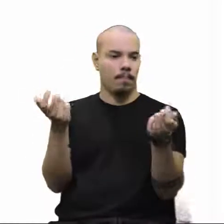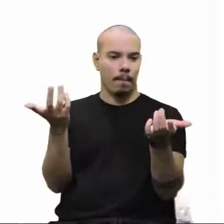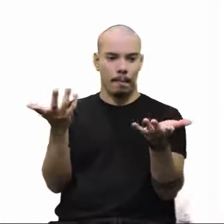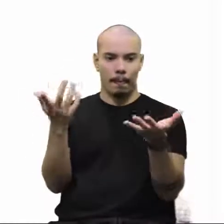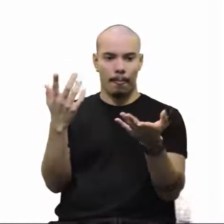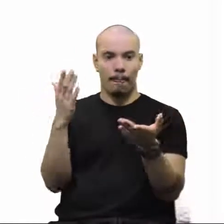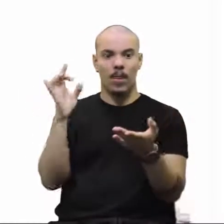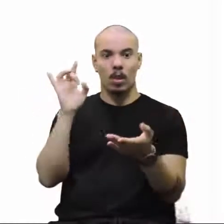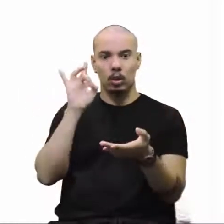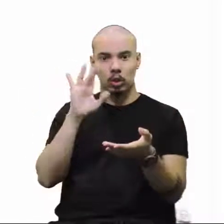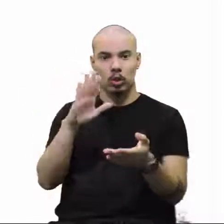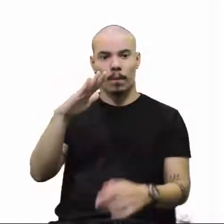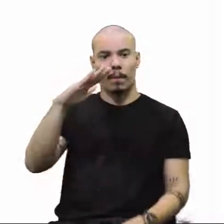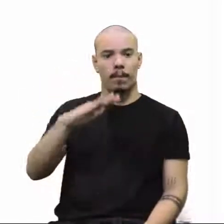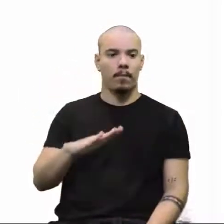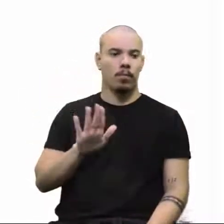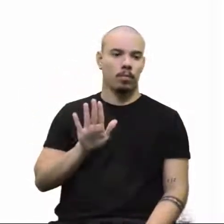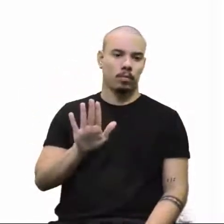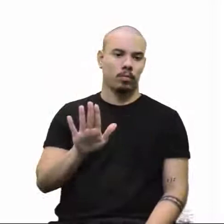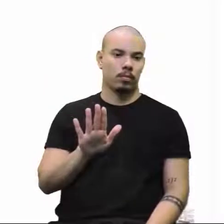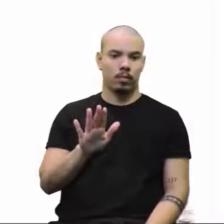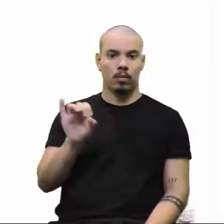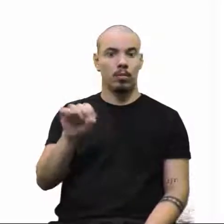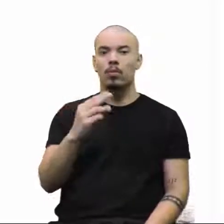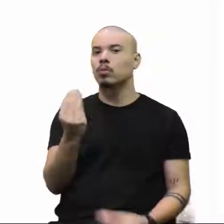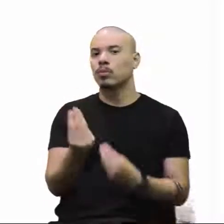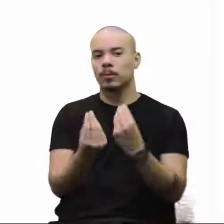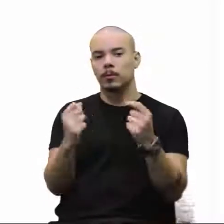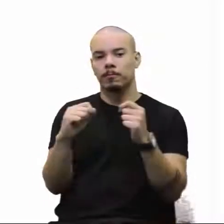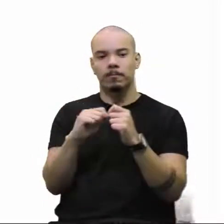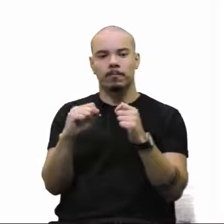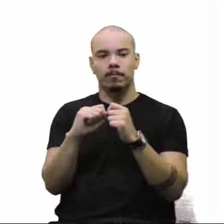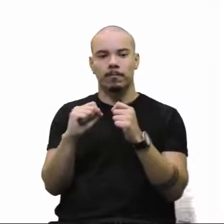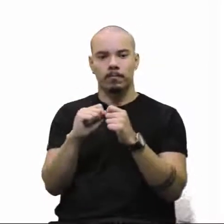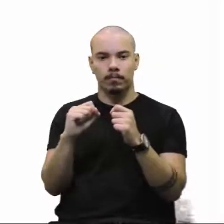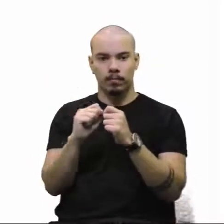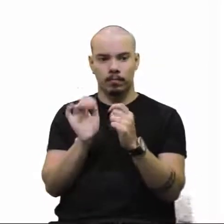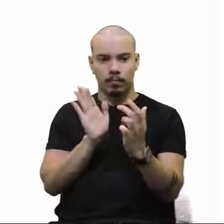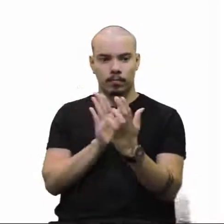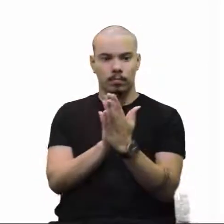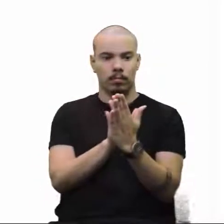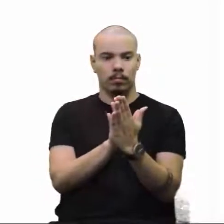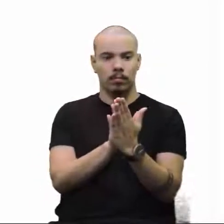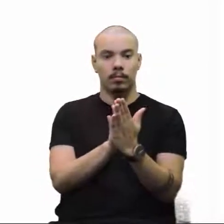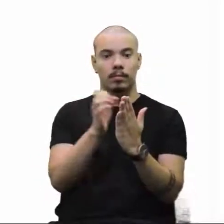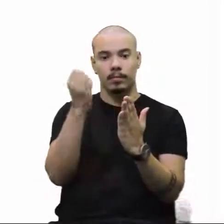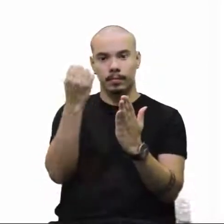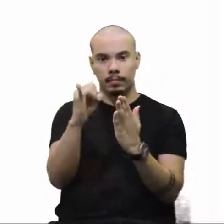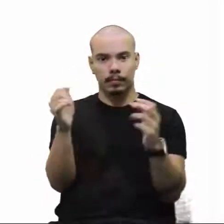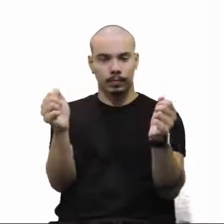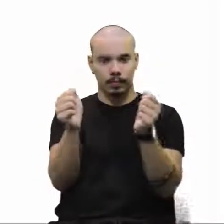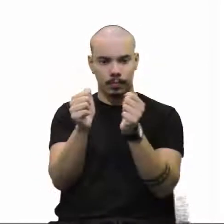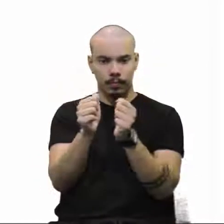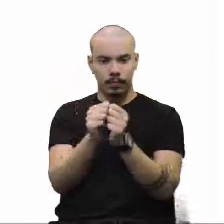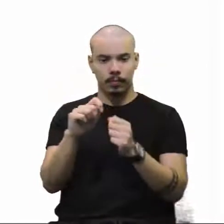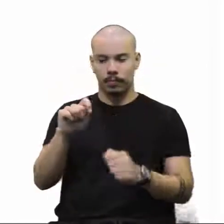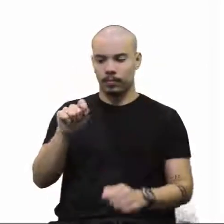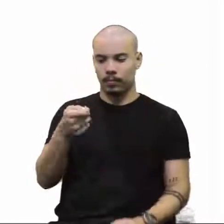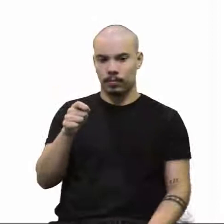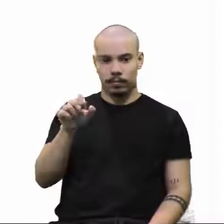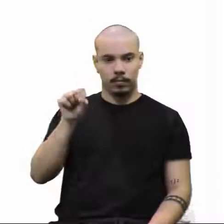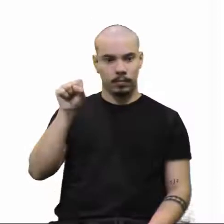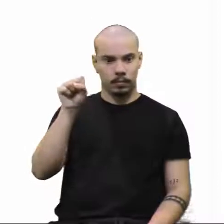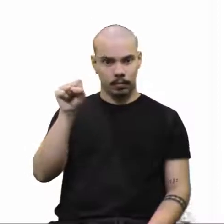ser empurrada. Então, né? O campo magnético já sabe que é do norte para o sul, né? Ao se ligar a chave S, a